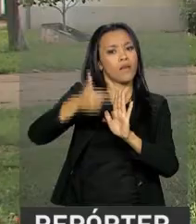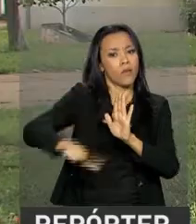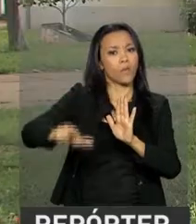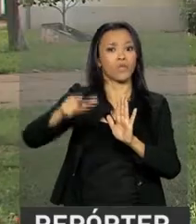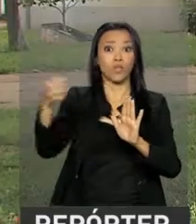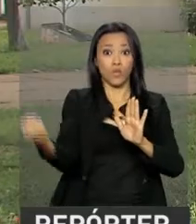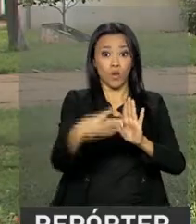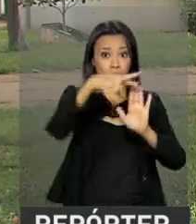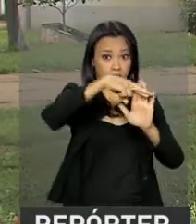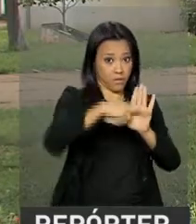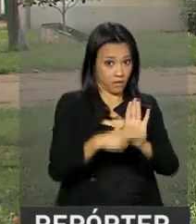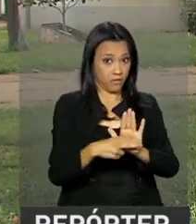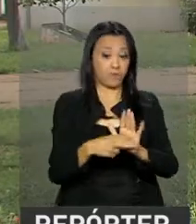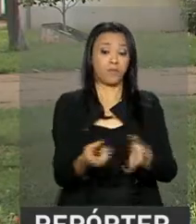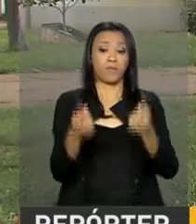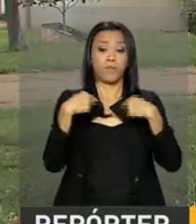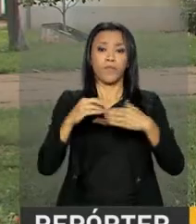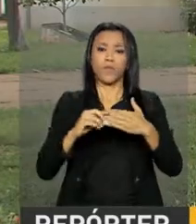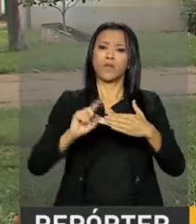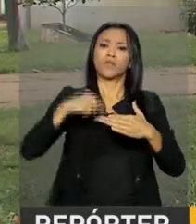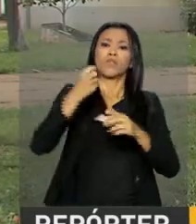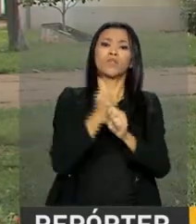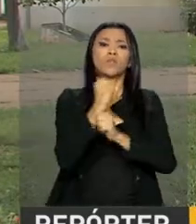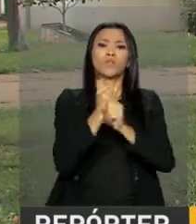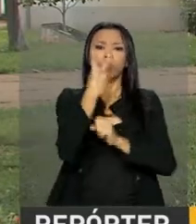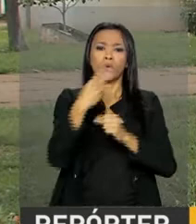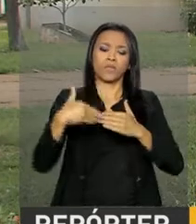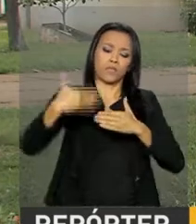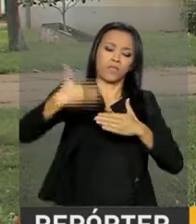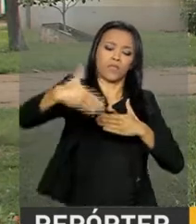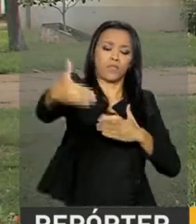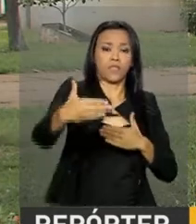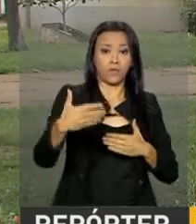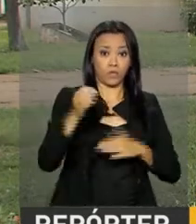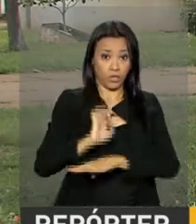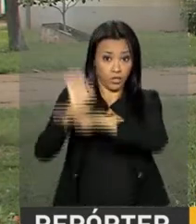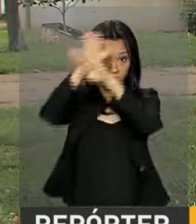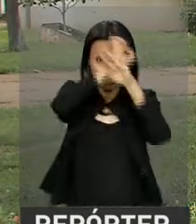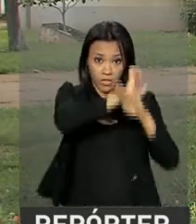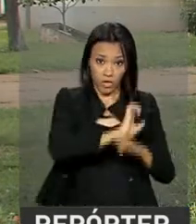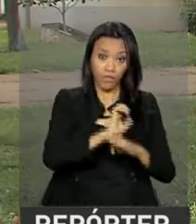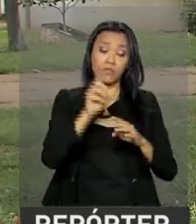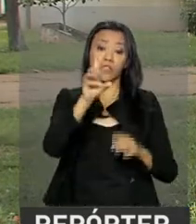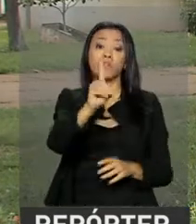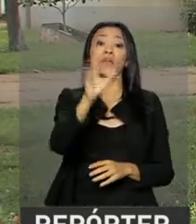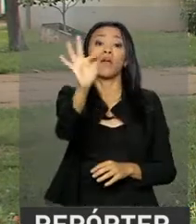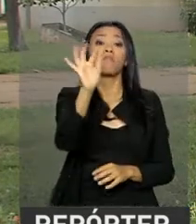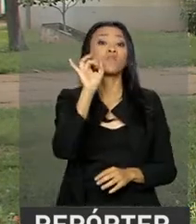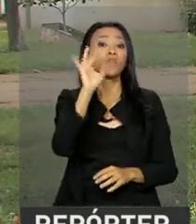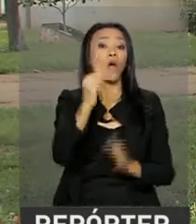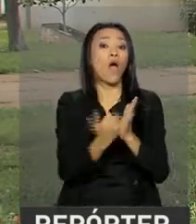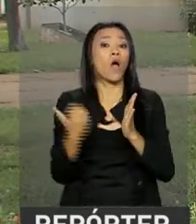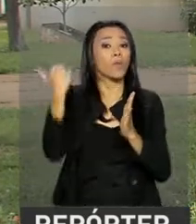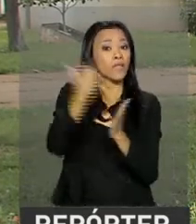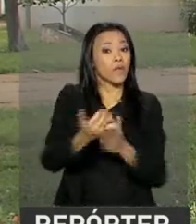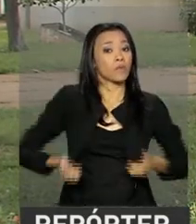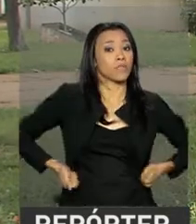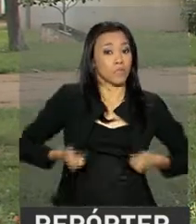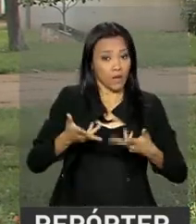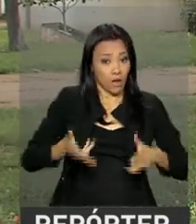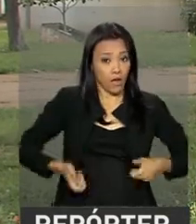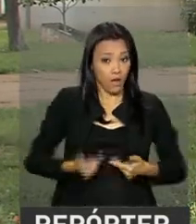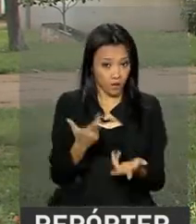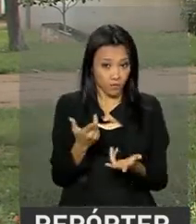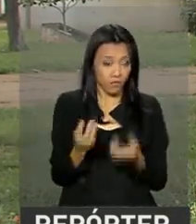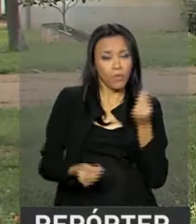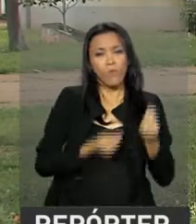nos próximos dois anos os estados e ao distrito federal só poderão aumentar os gastos em relação às esquerdas do ano passado a